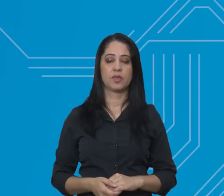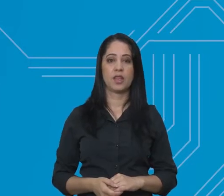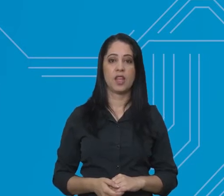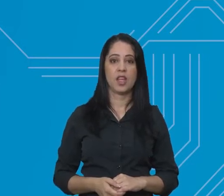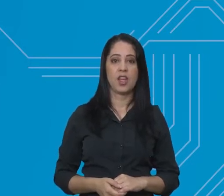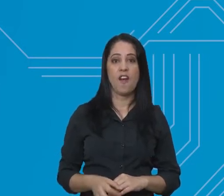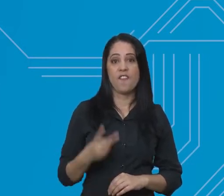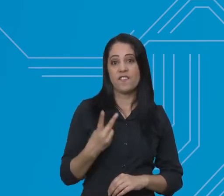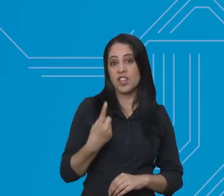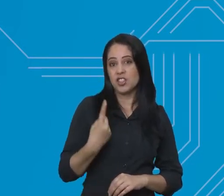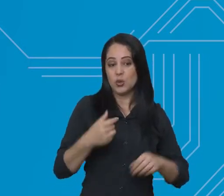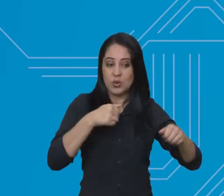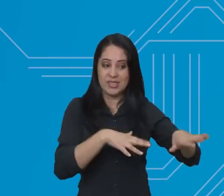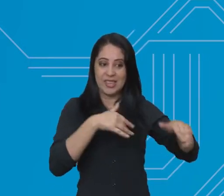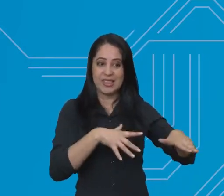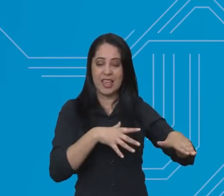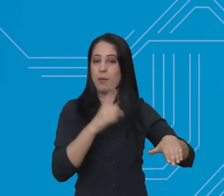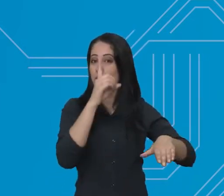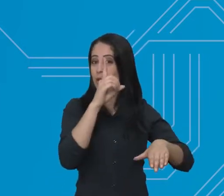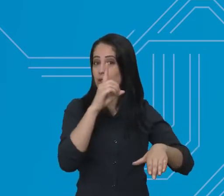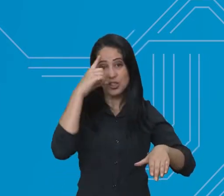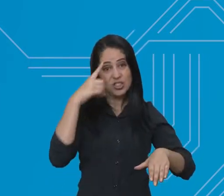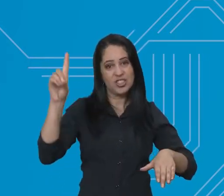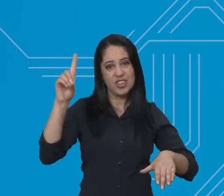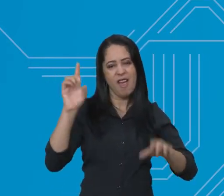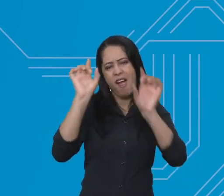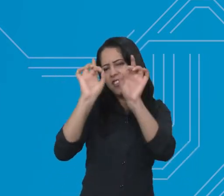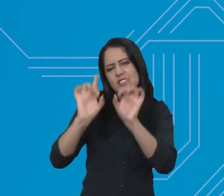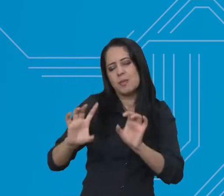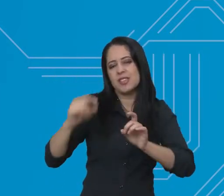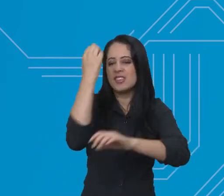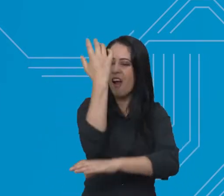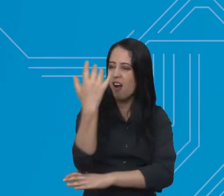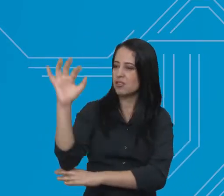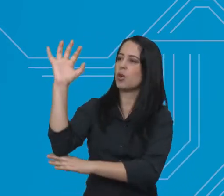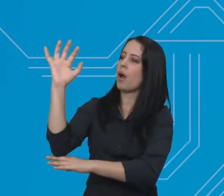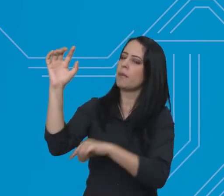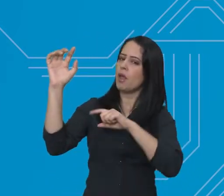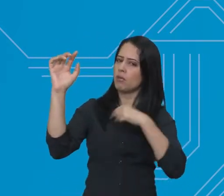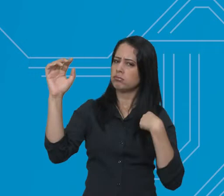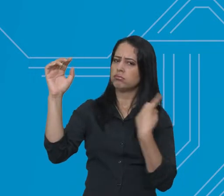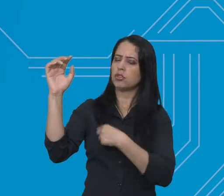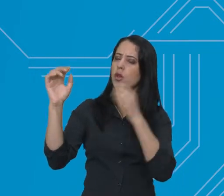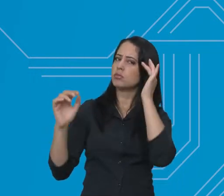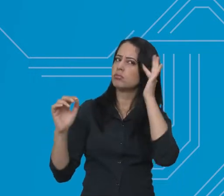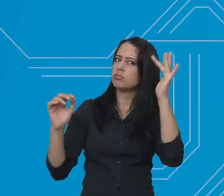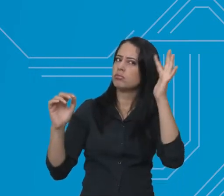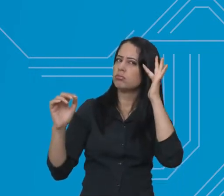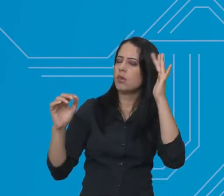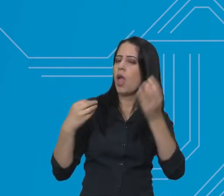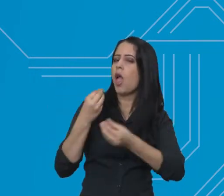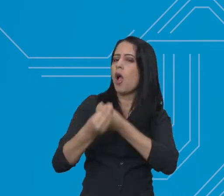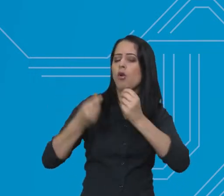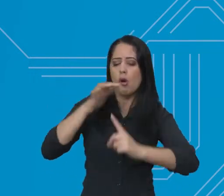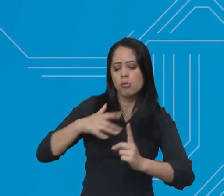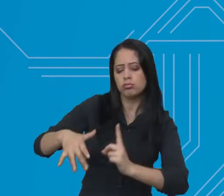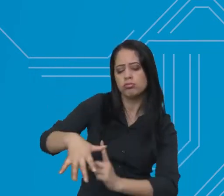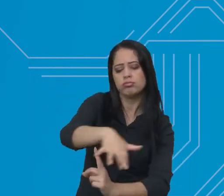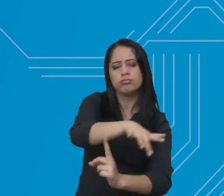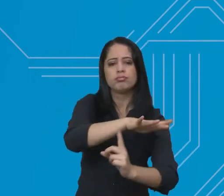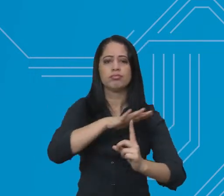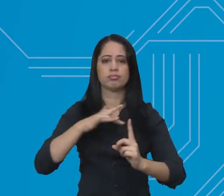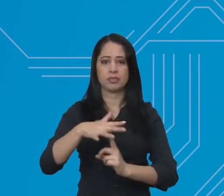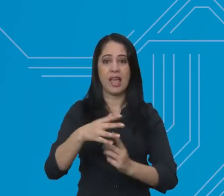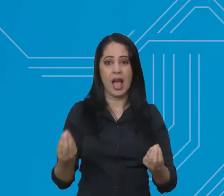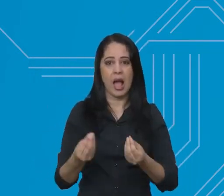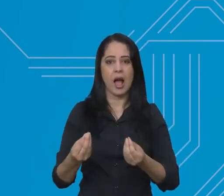de setembro foi o Dia da Árvore, momento que abre o debate para refletirmos sobre as nossas áreas verdes. Sendo assim, vamos aproveitar